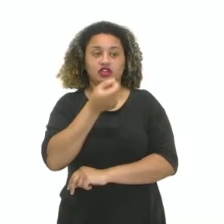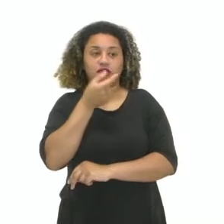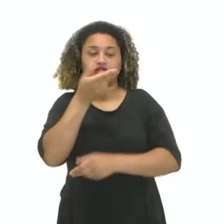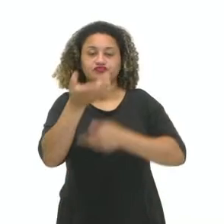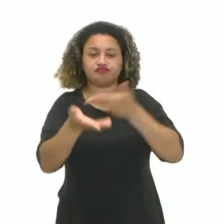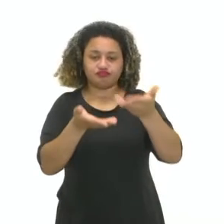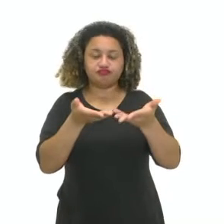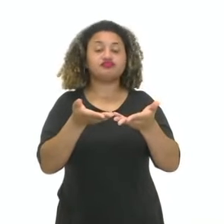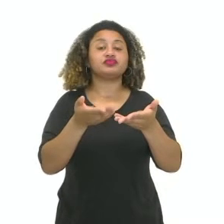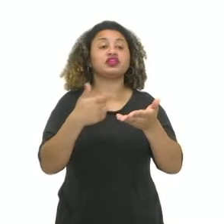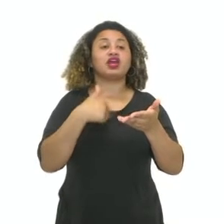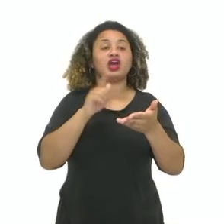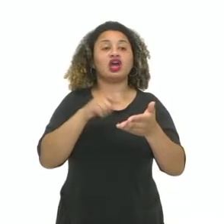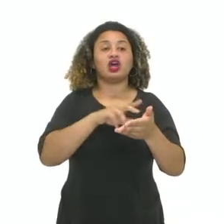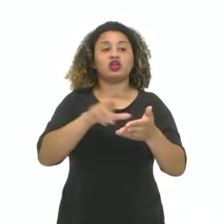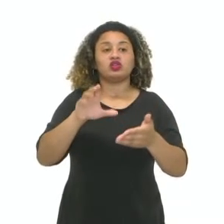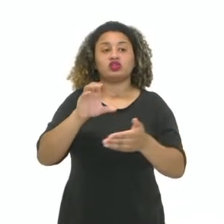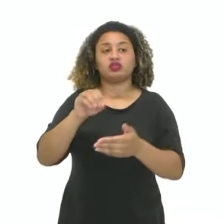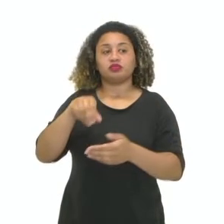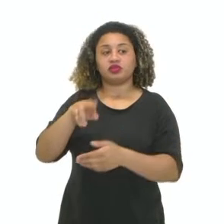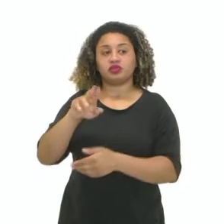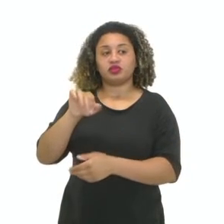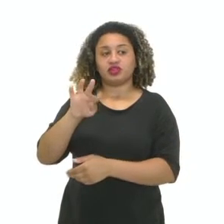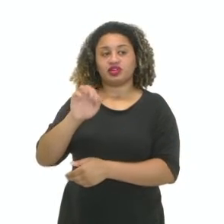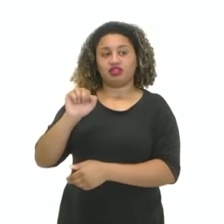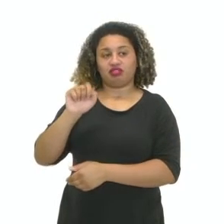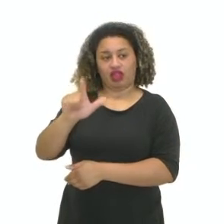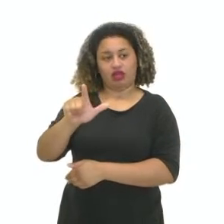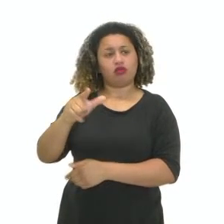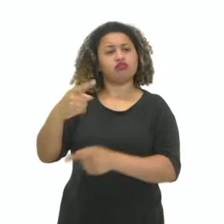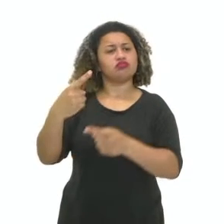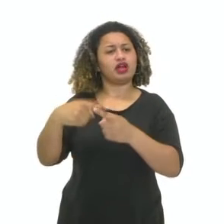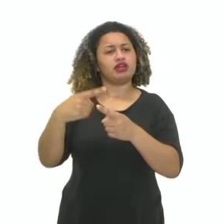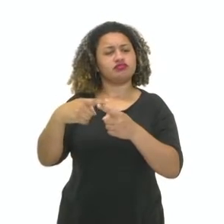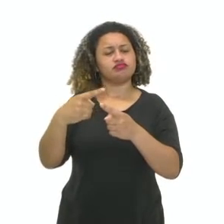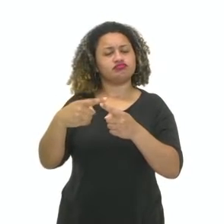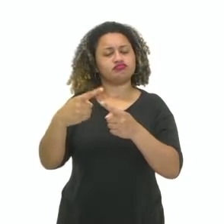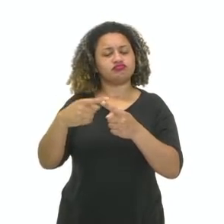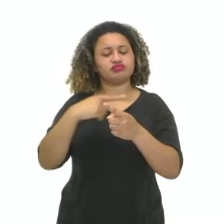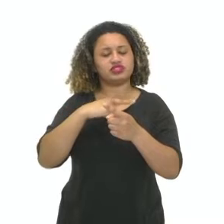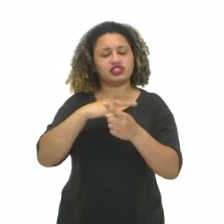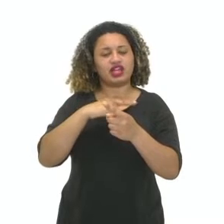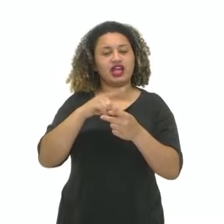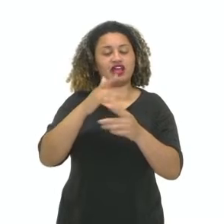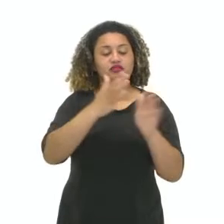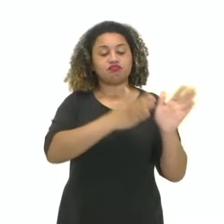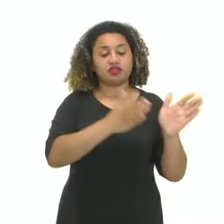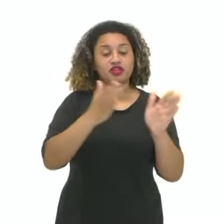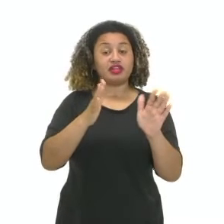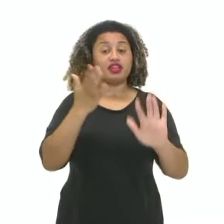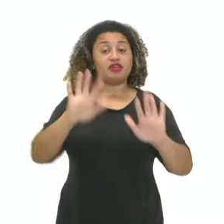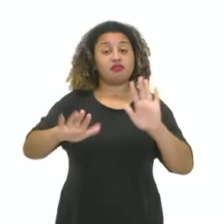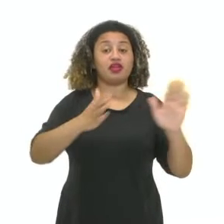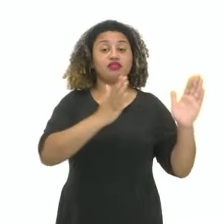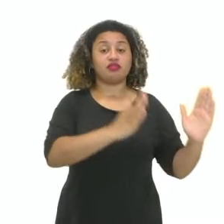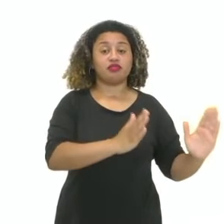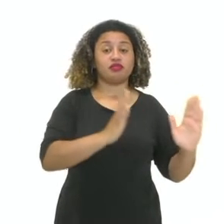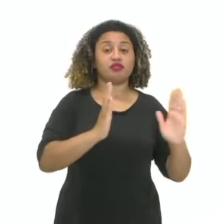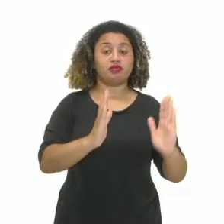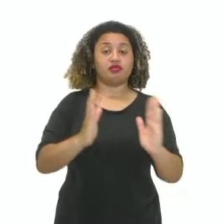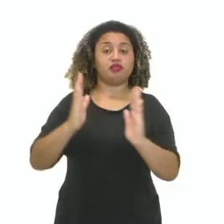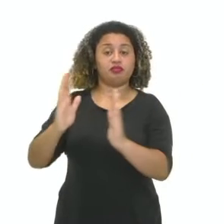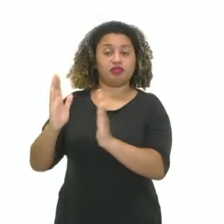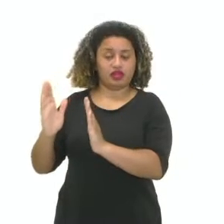o que a gente chama de coquetel. Esse coquetel, ele é dividido dependendo da fase que você está